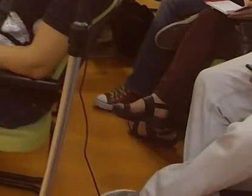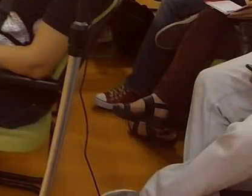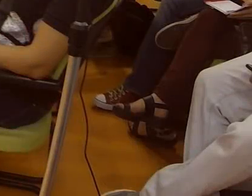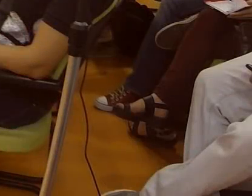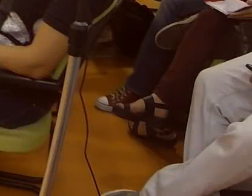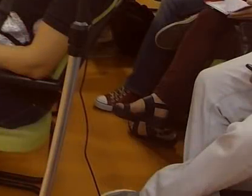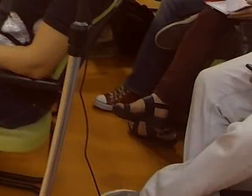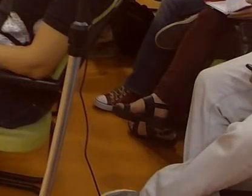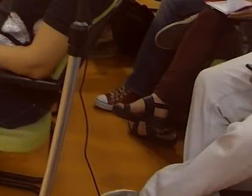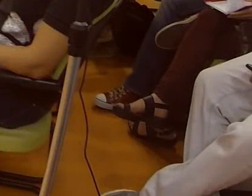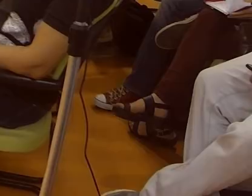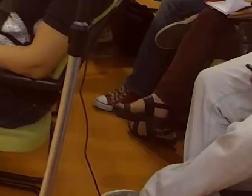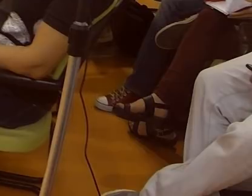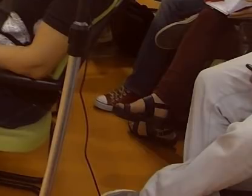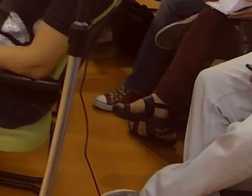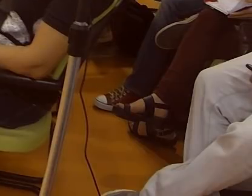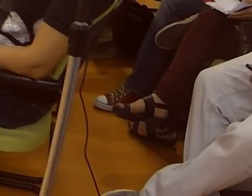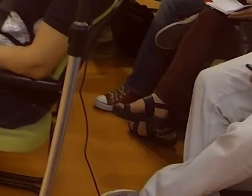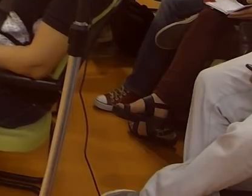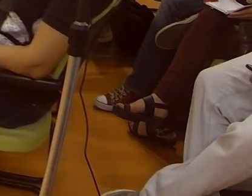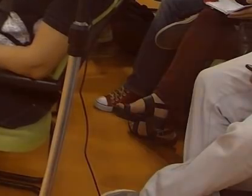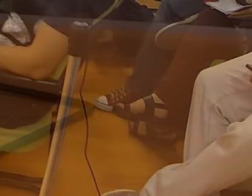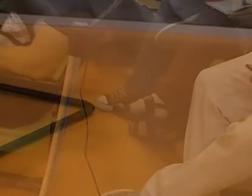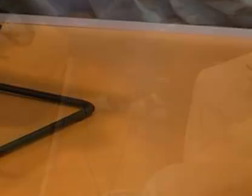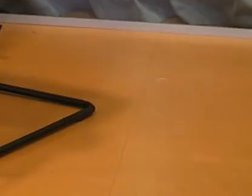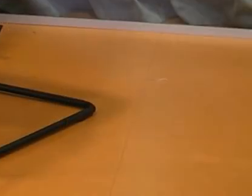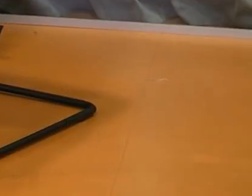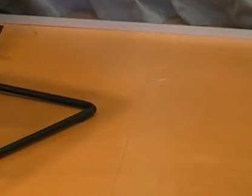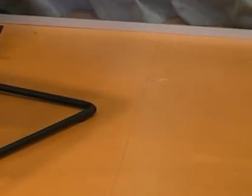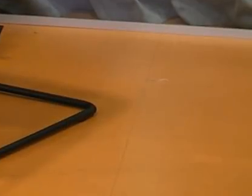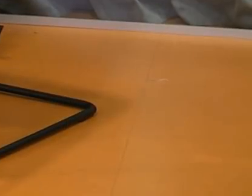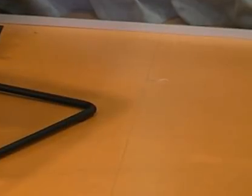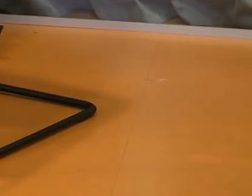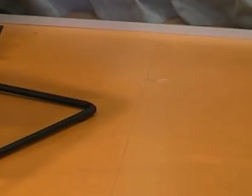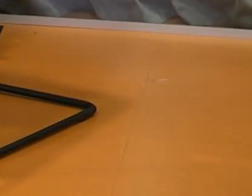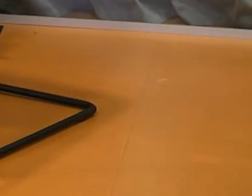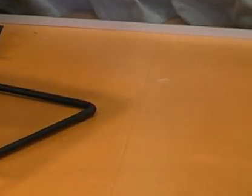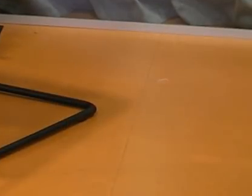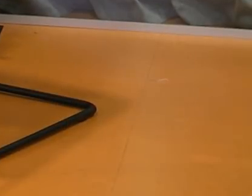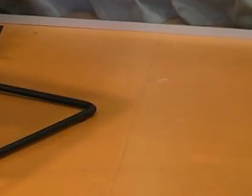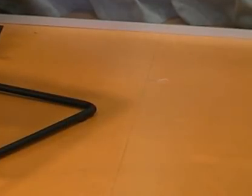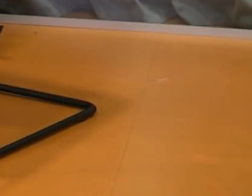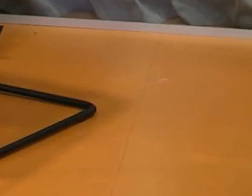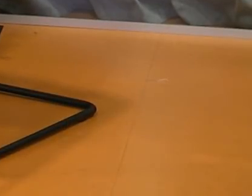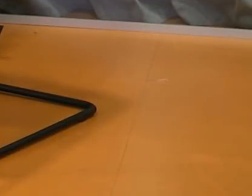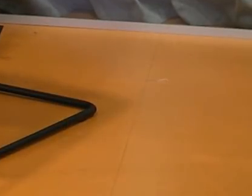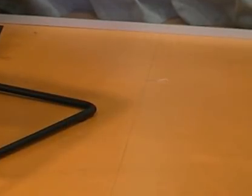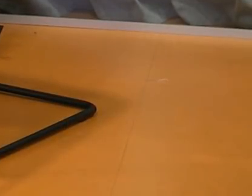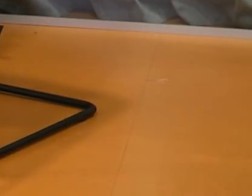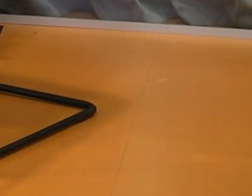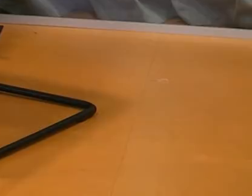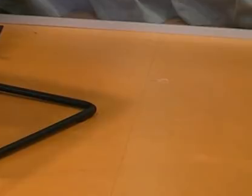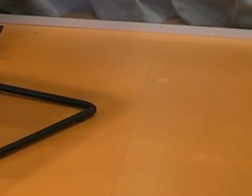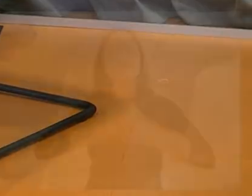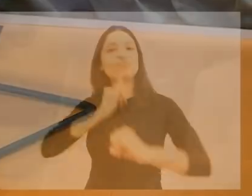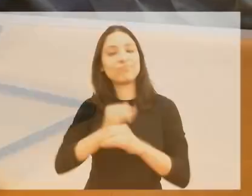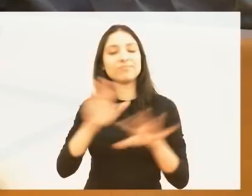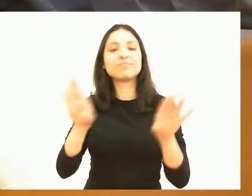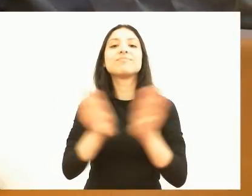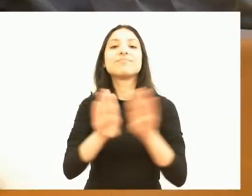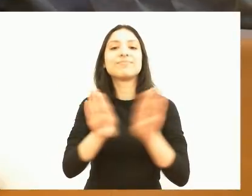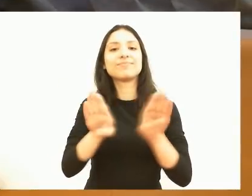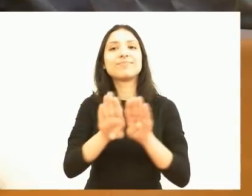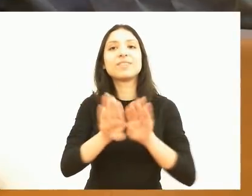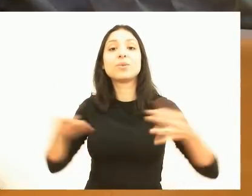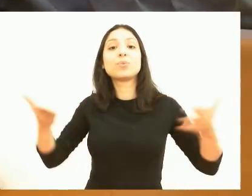olá boa noite a todos a todos que estão também nos vendo nos ouvindo online é